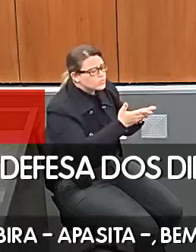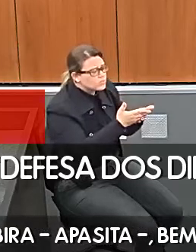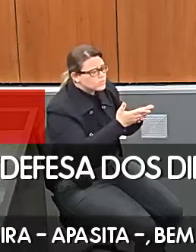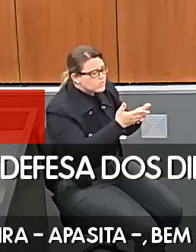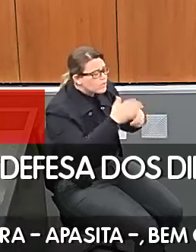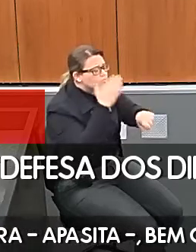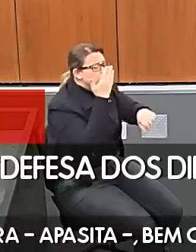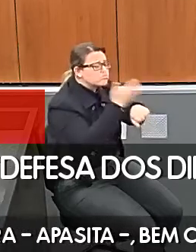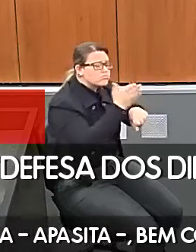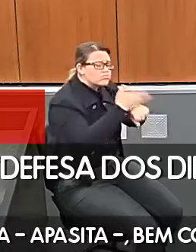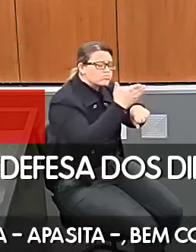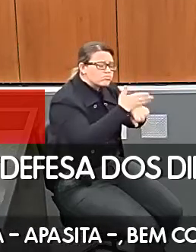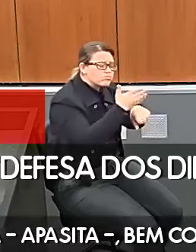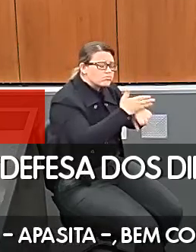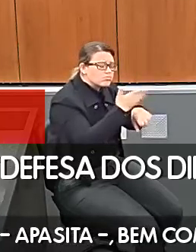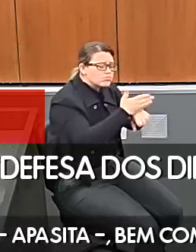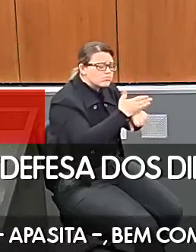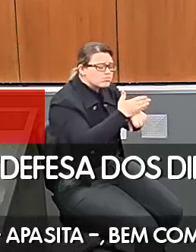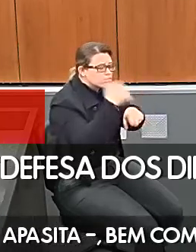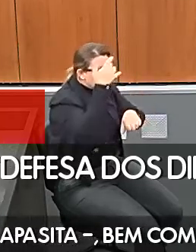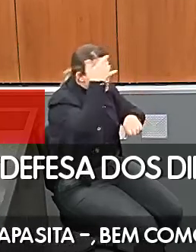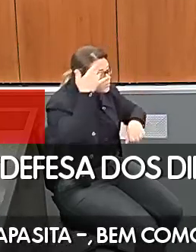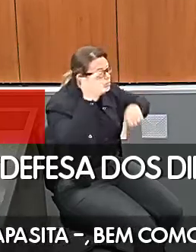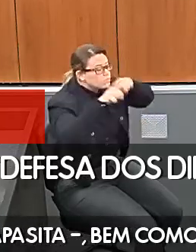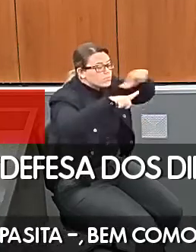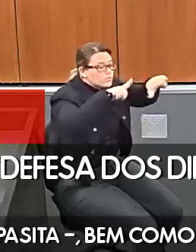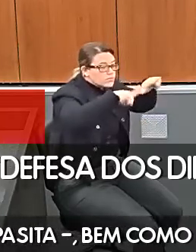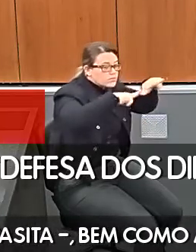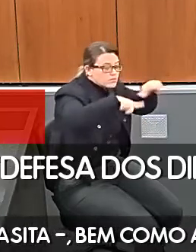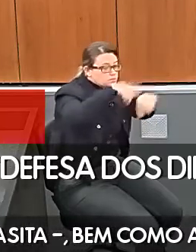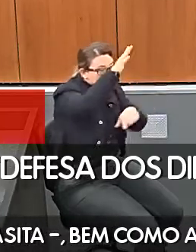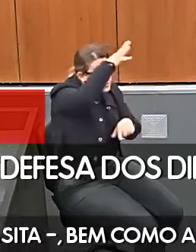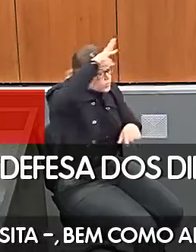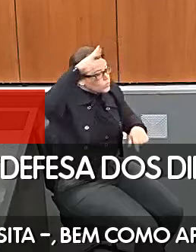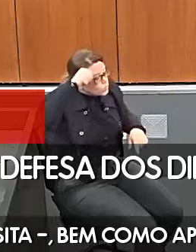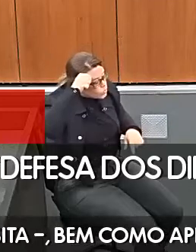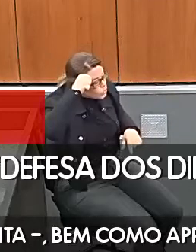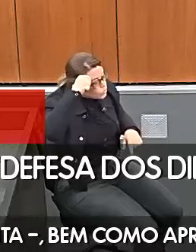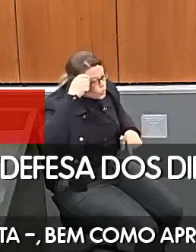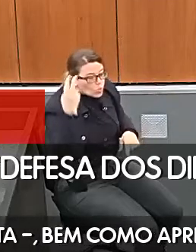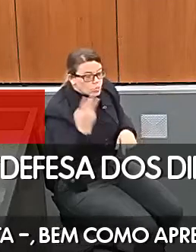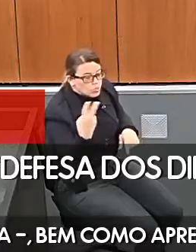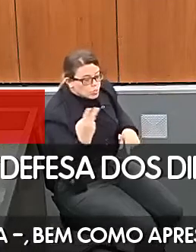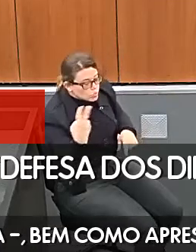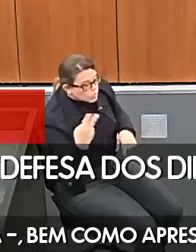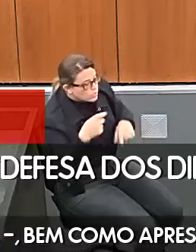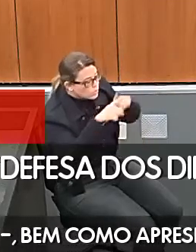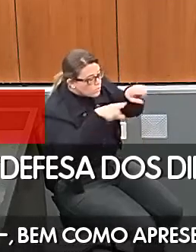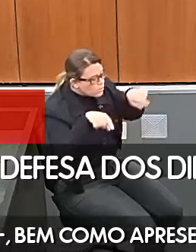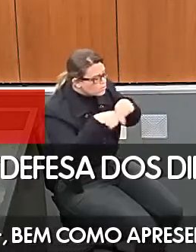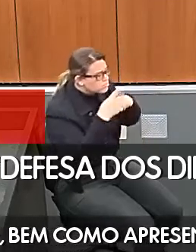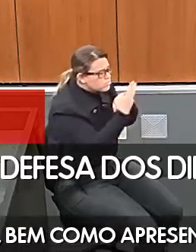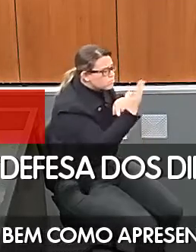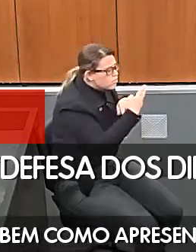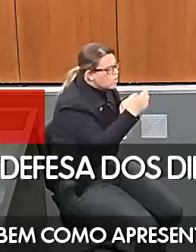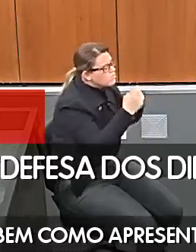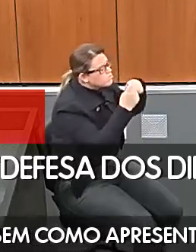capacitação para todos os funcionários, né? Vai pegar 2 de cada setor, do Cine, do